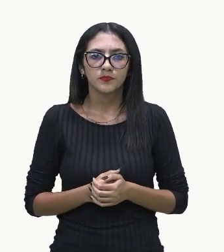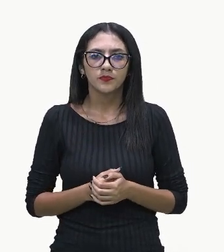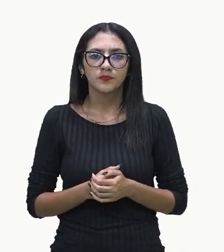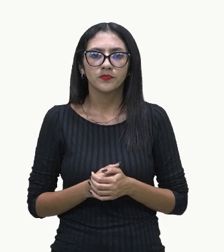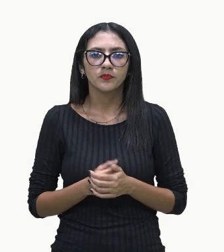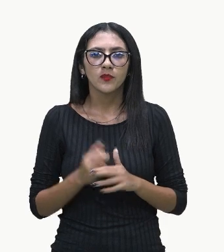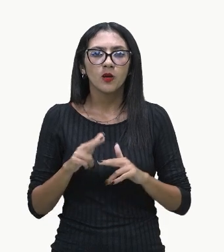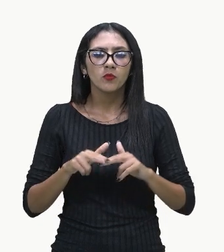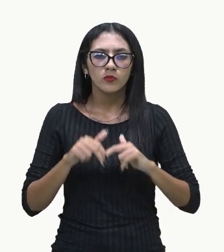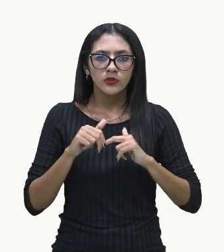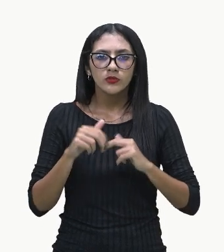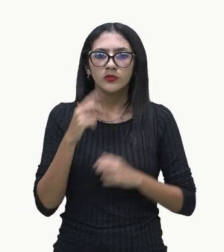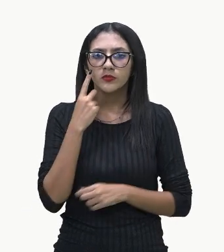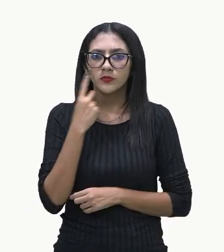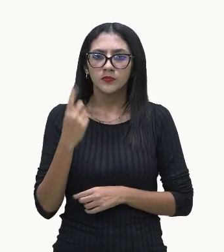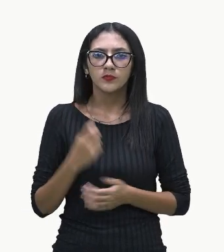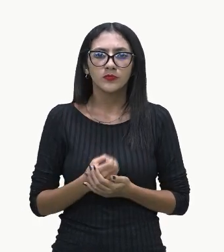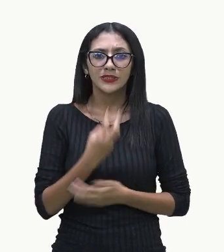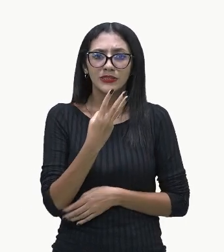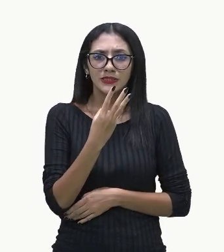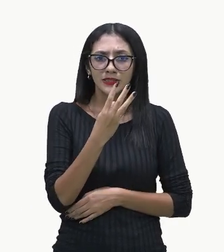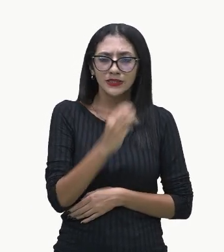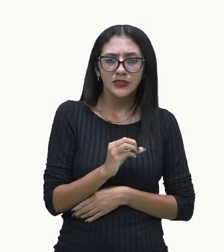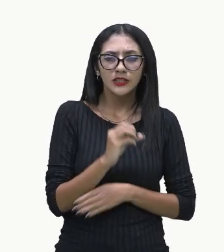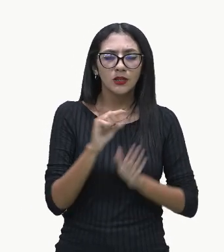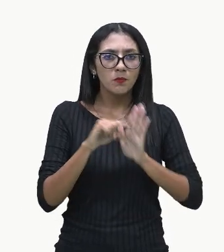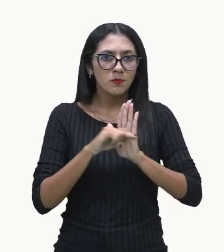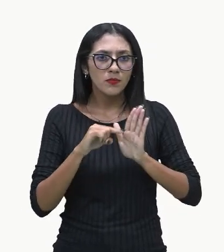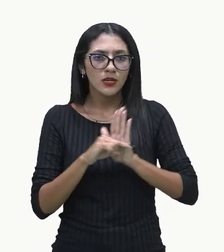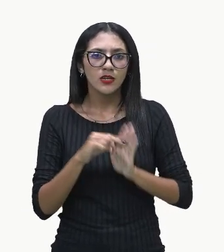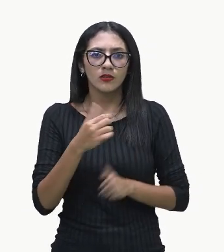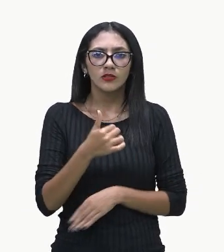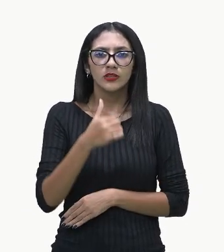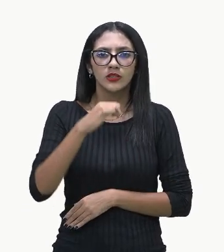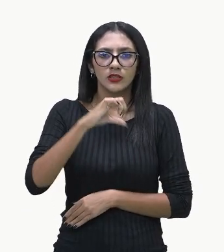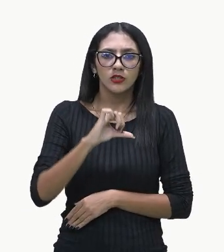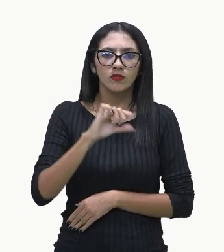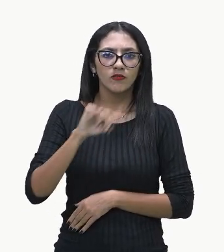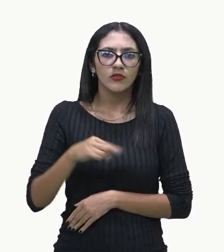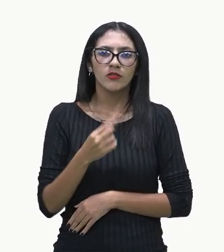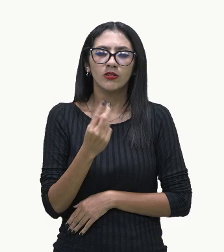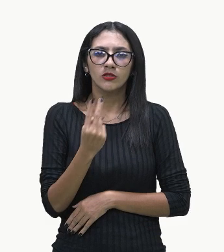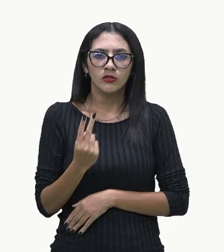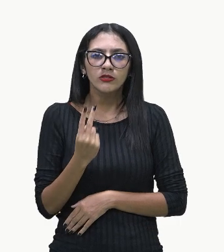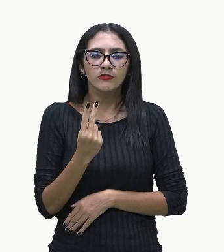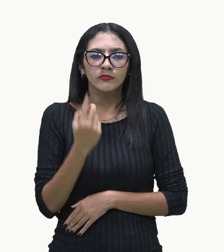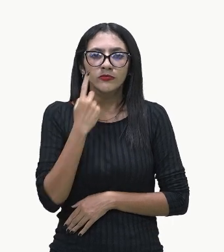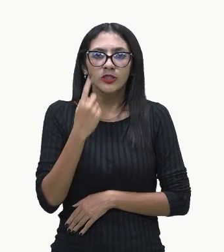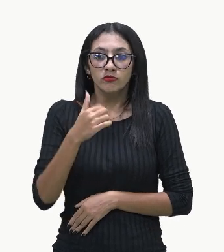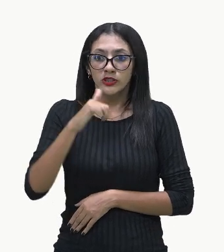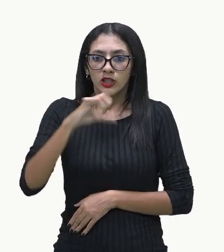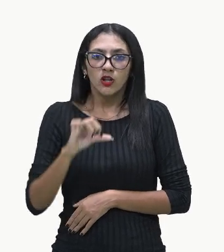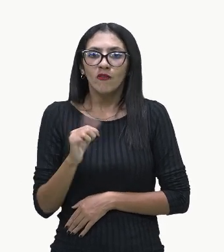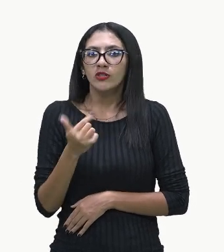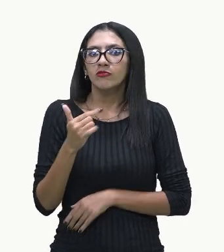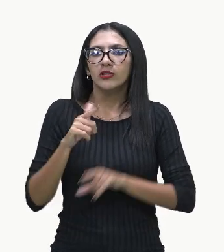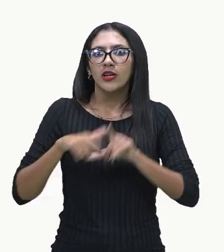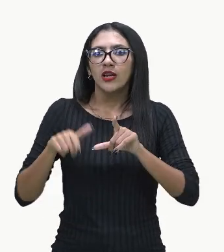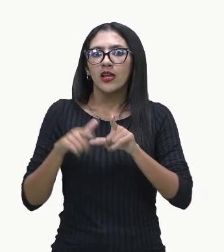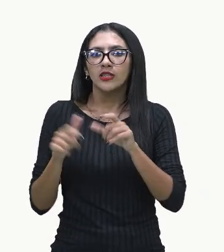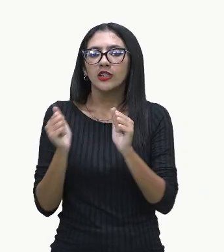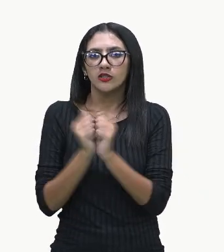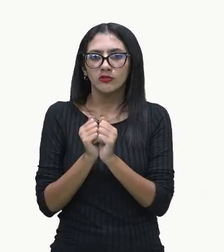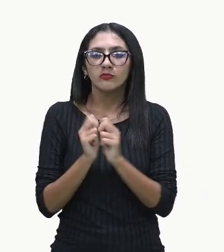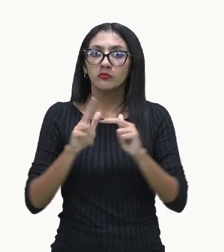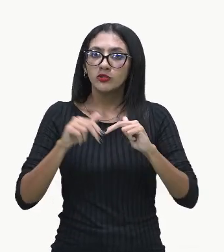o 30, menos 19,2. O 19 não tem a letra N. Então, ele passou para o outro lado